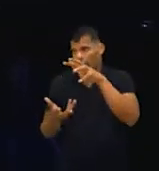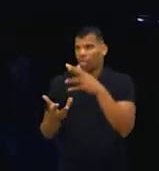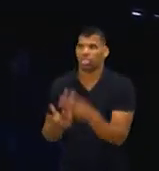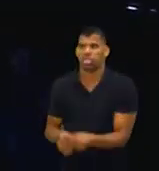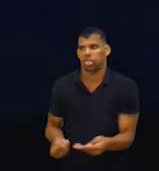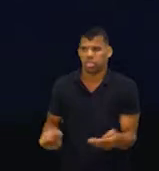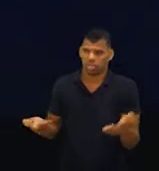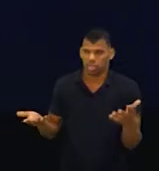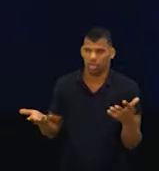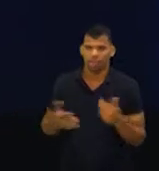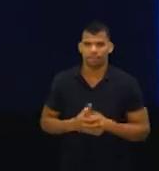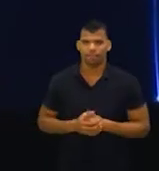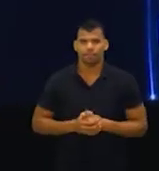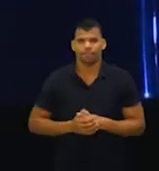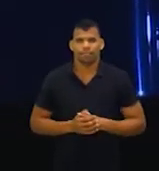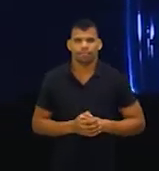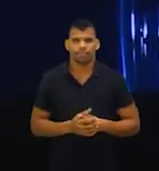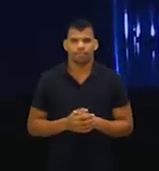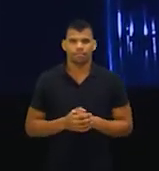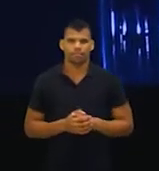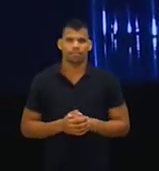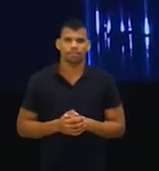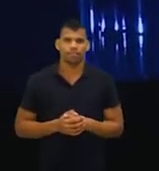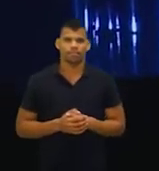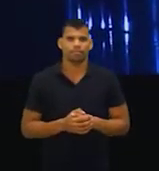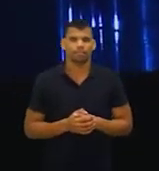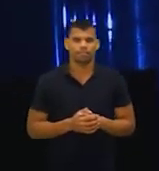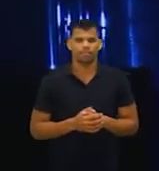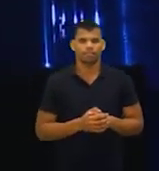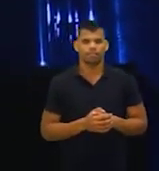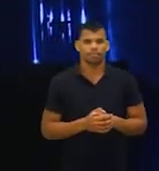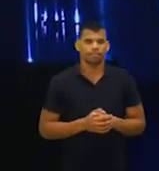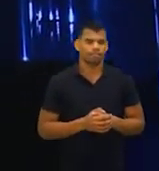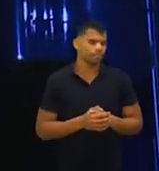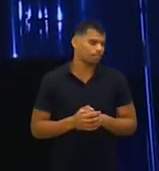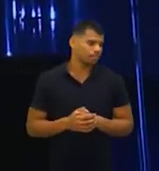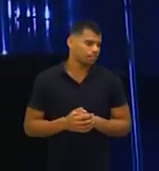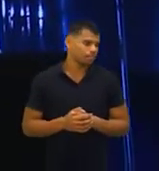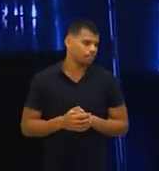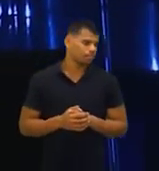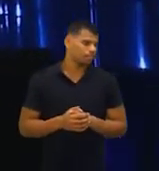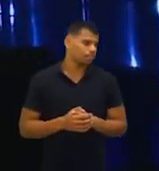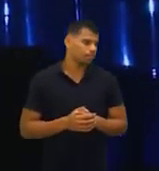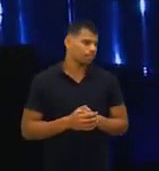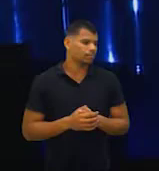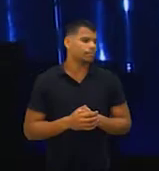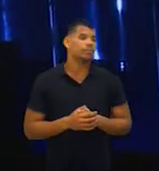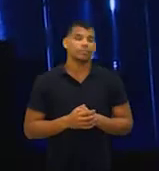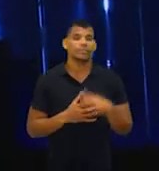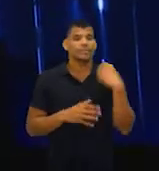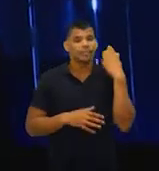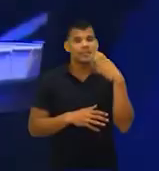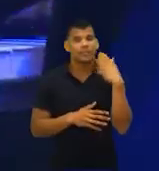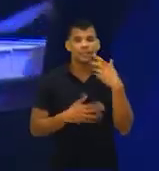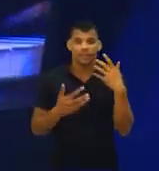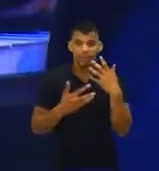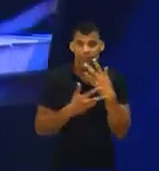Levanta, me serve um café, que o mundo